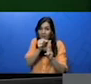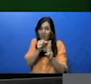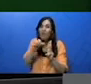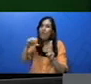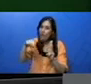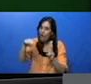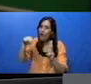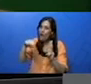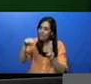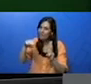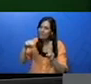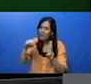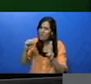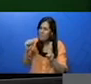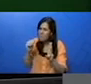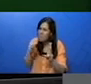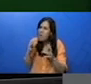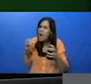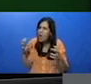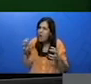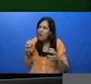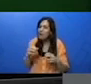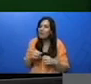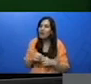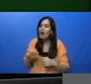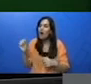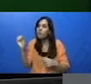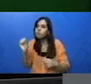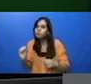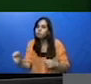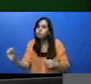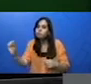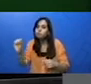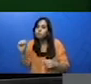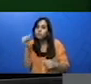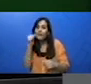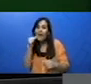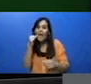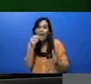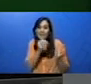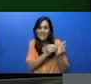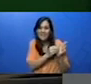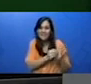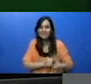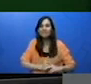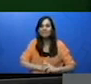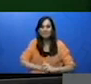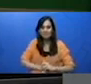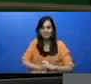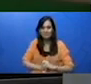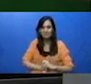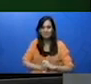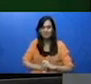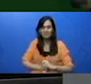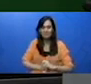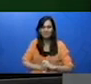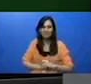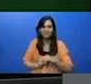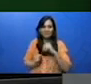O 9 lá na centena. Então, 930 é maior. Quem marcou o ponto foi a